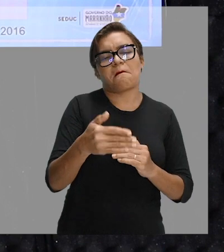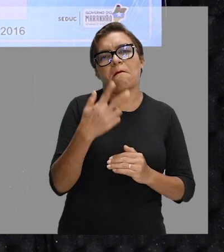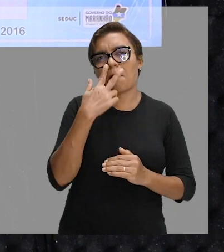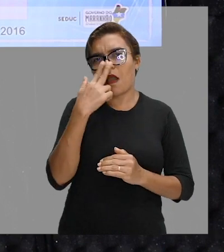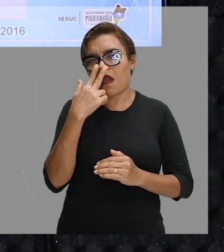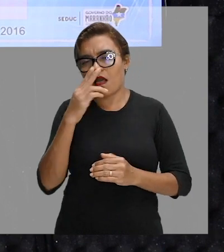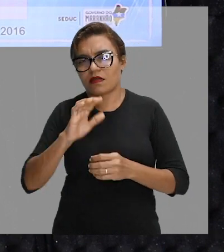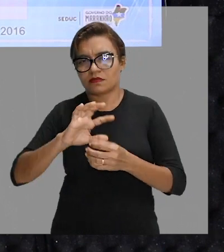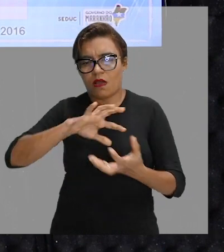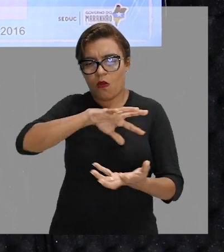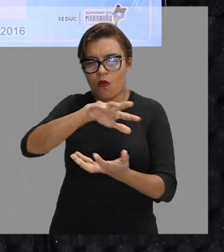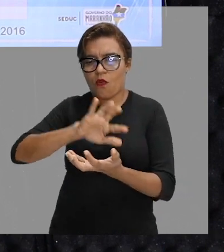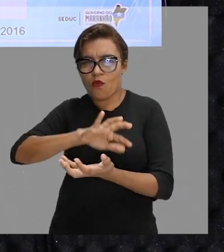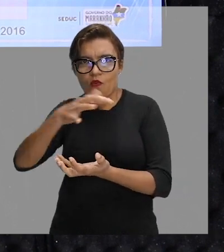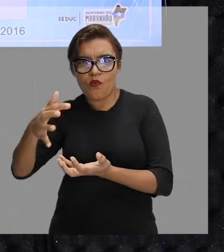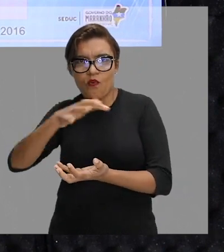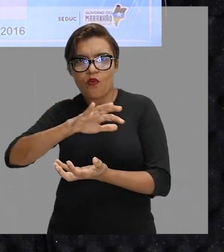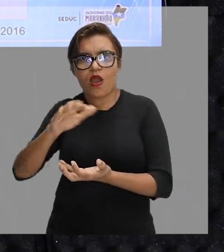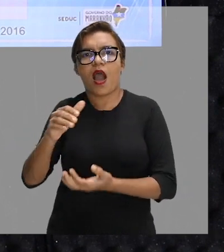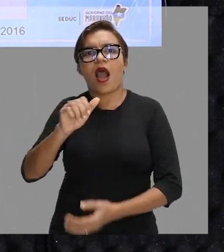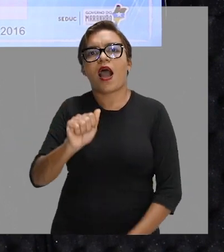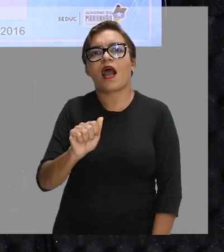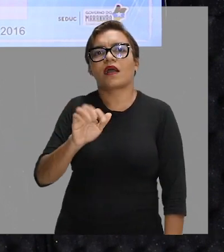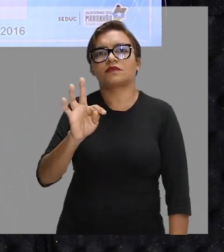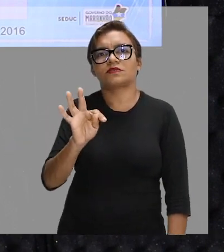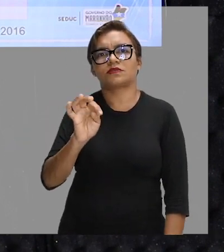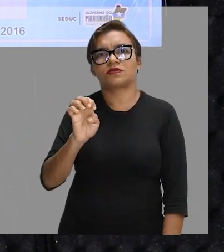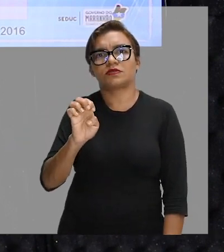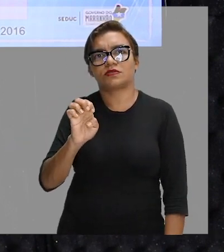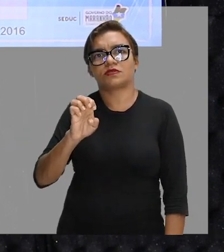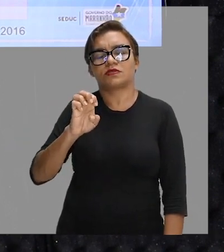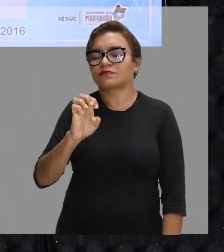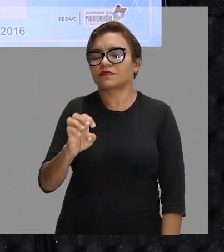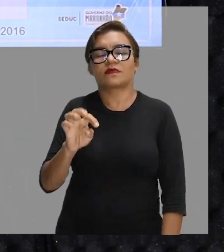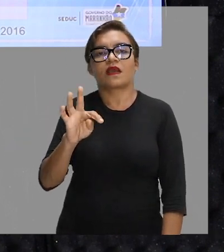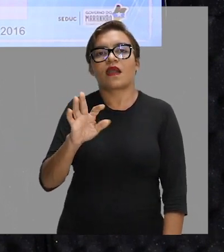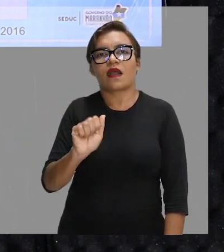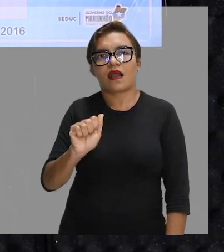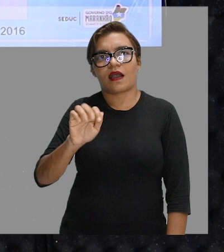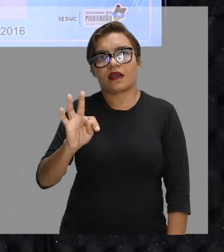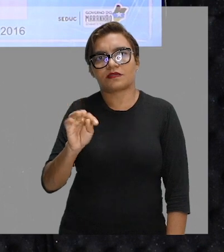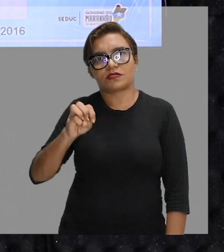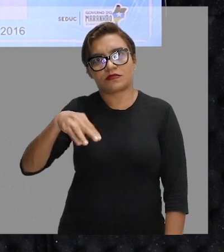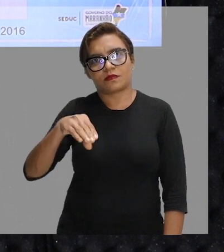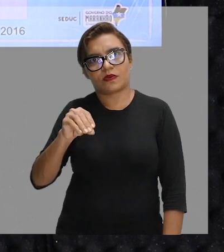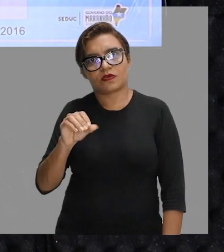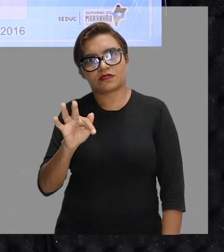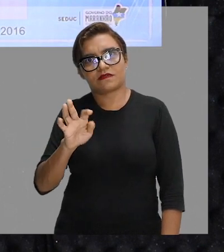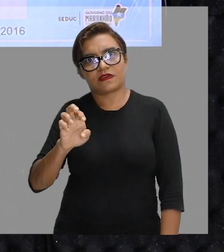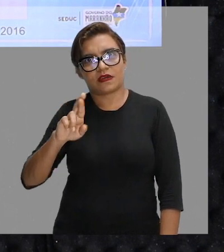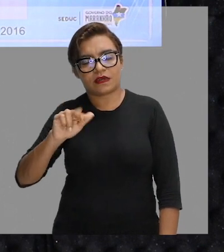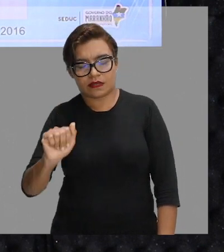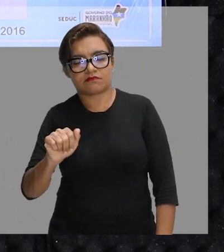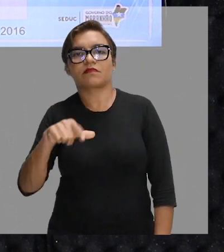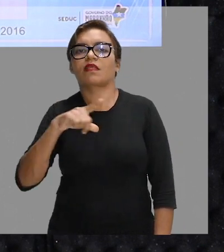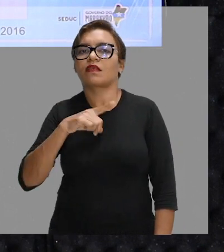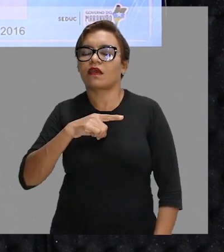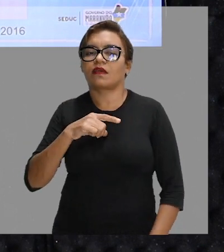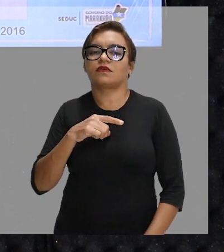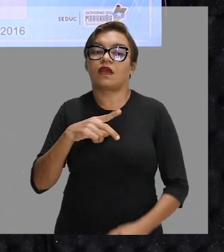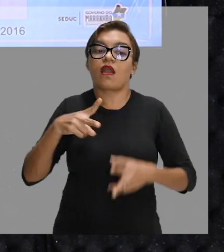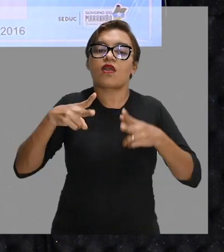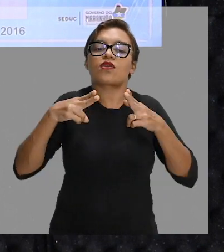atmosférica. Então, para que o líquido entre em ebulição, é preciso que a pressão interna